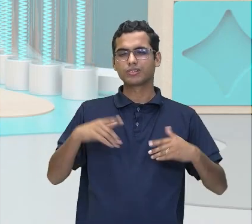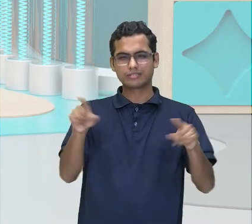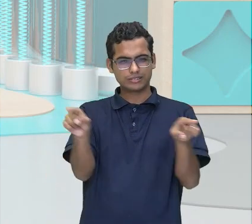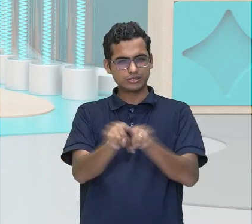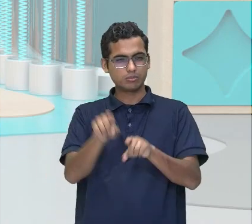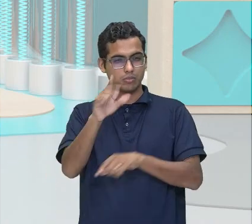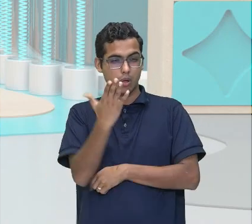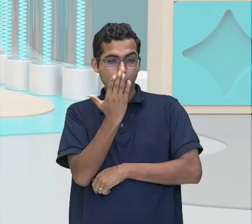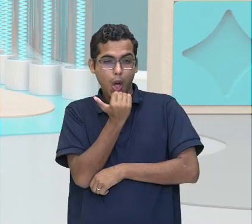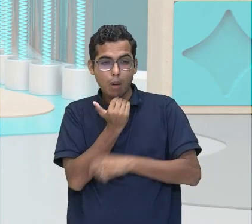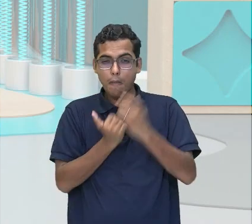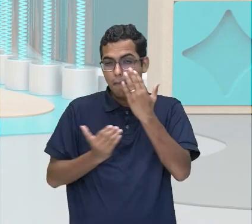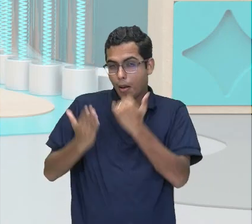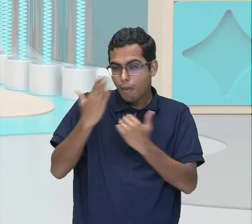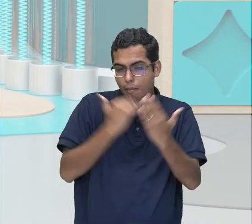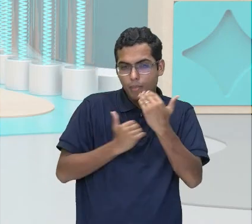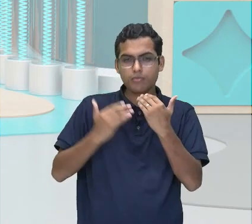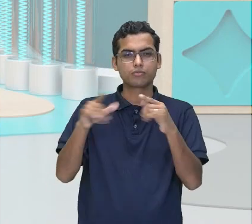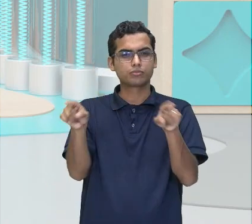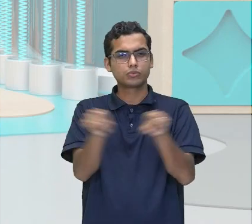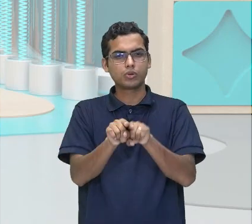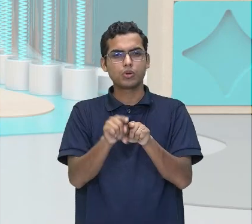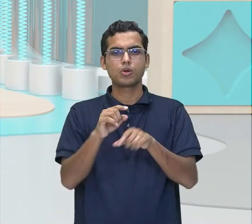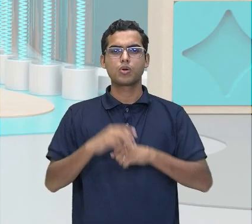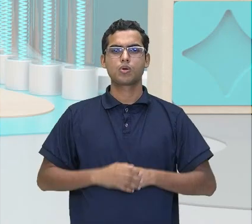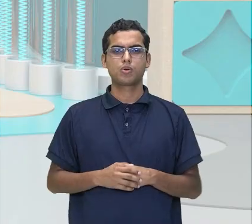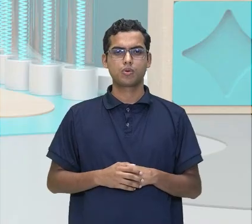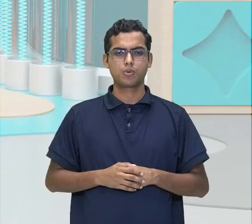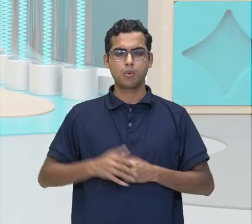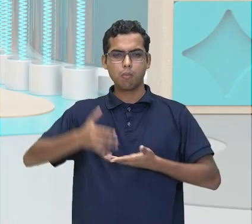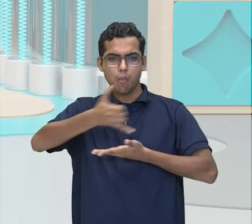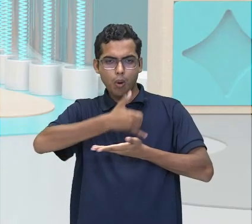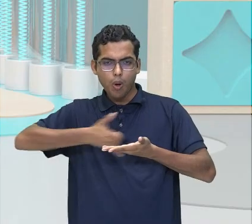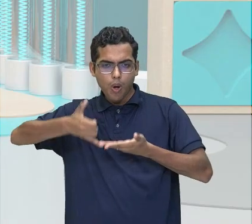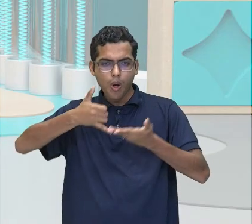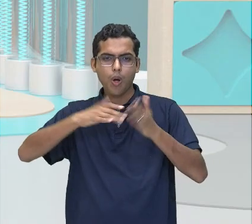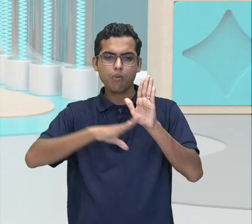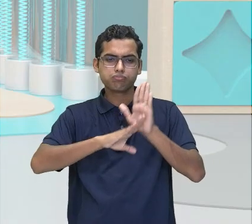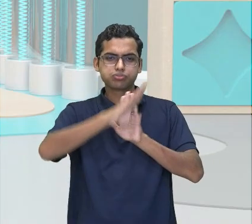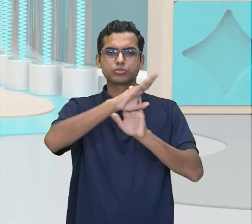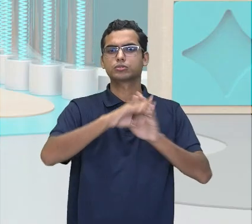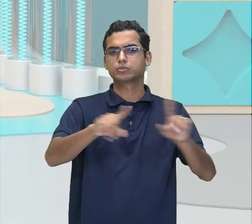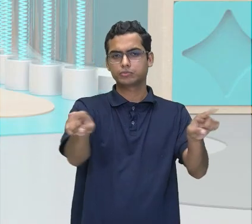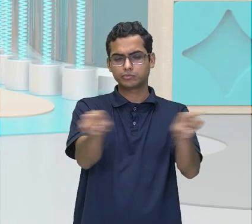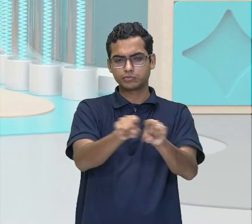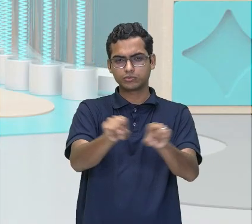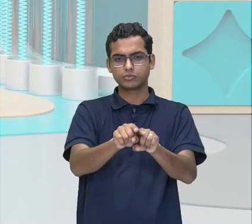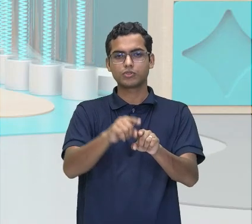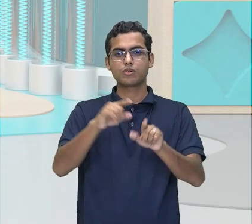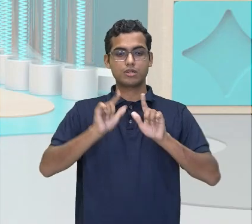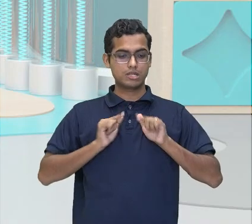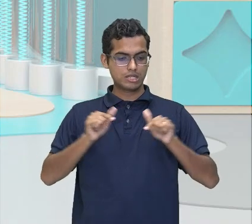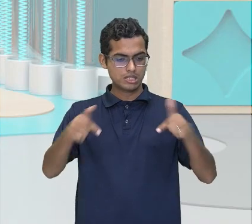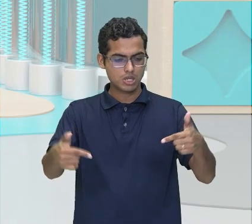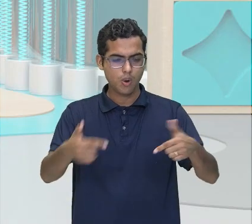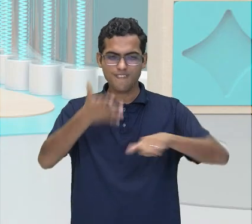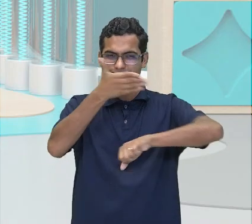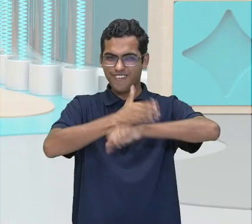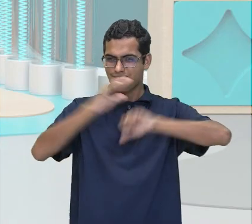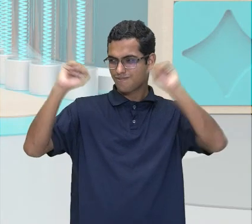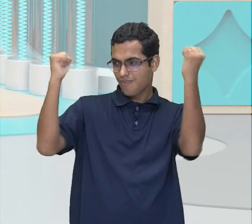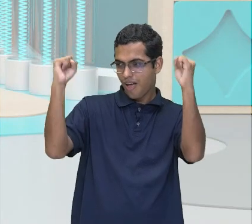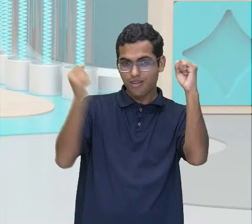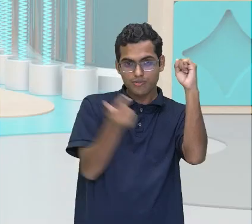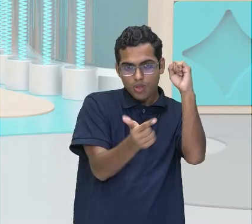industrializadas, tá bom? Os níveis de colesterol elevado e a falta de atividade física são fatores que representam um